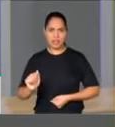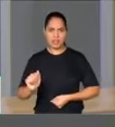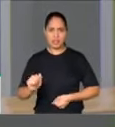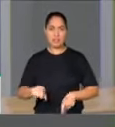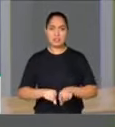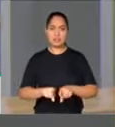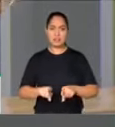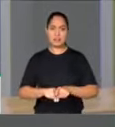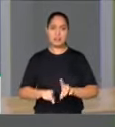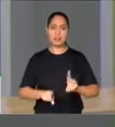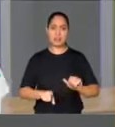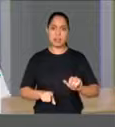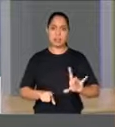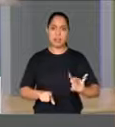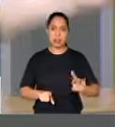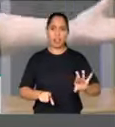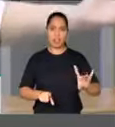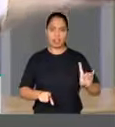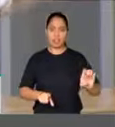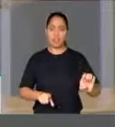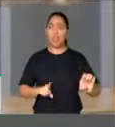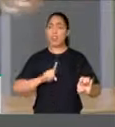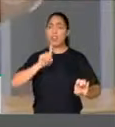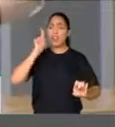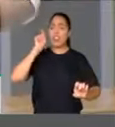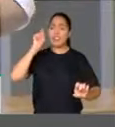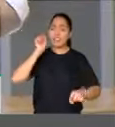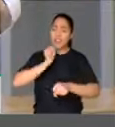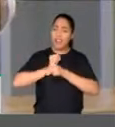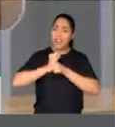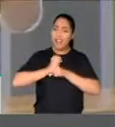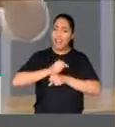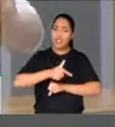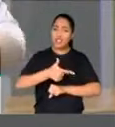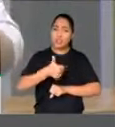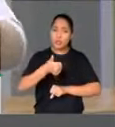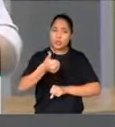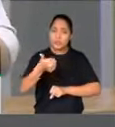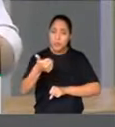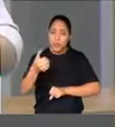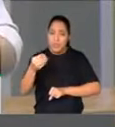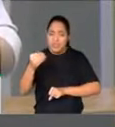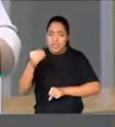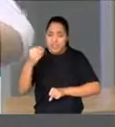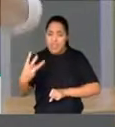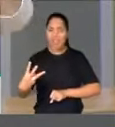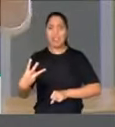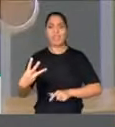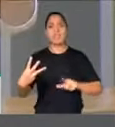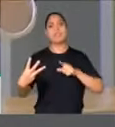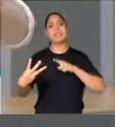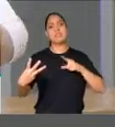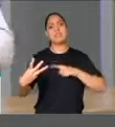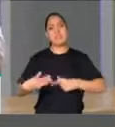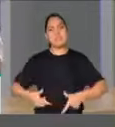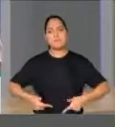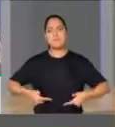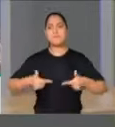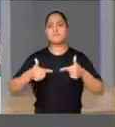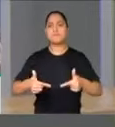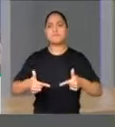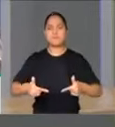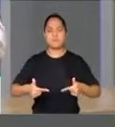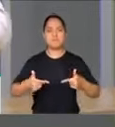da Cleide, desde 2003, ter empreendido esta luta que